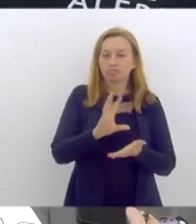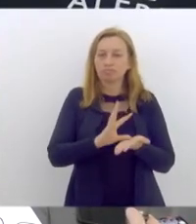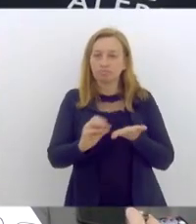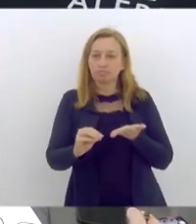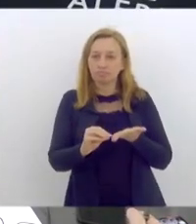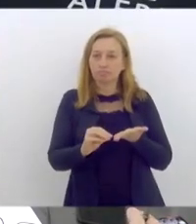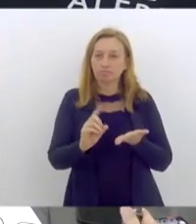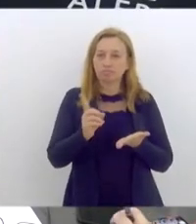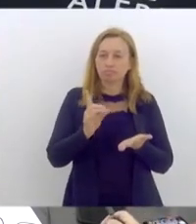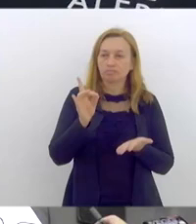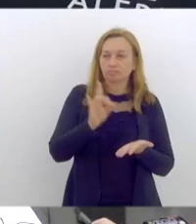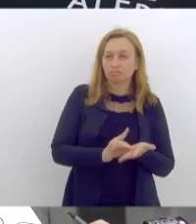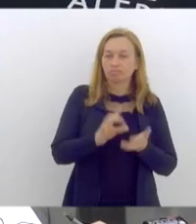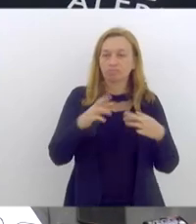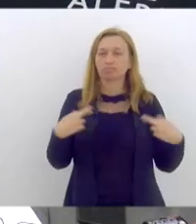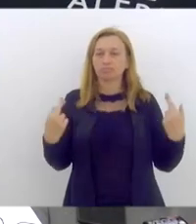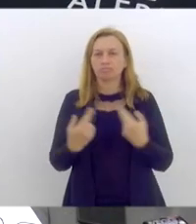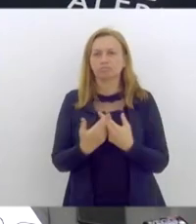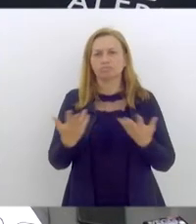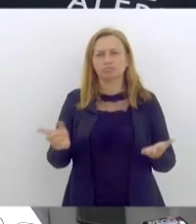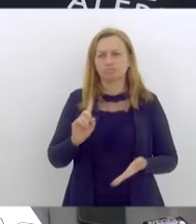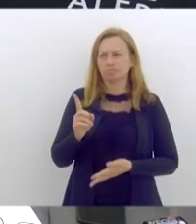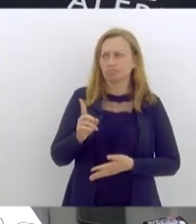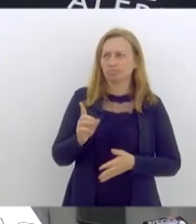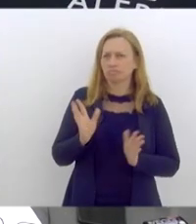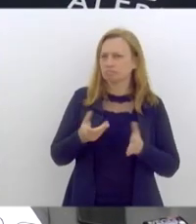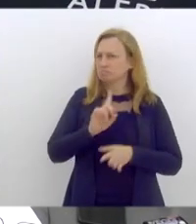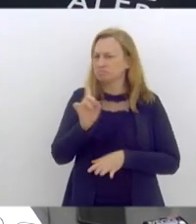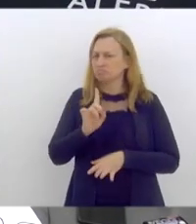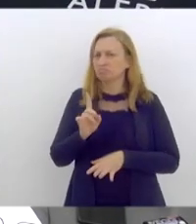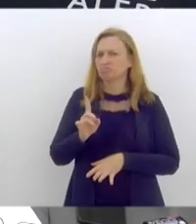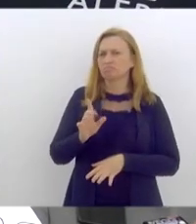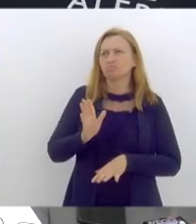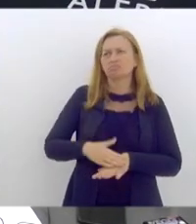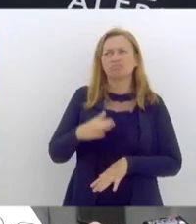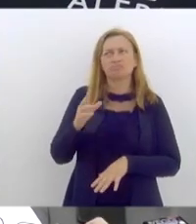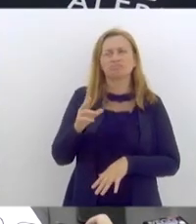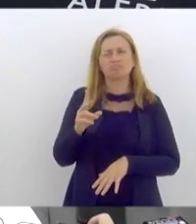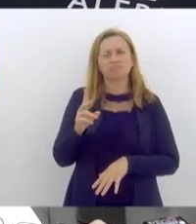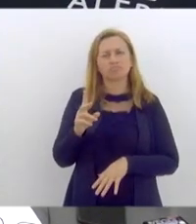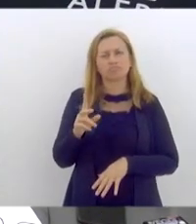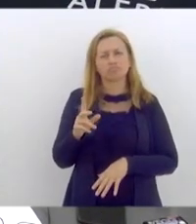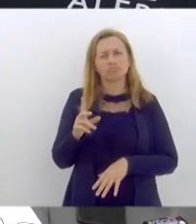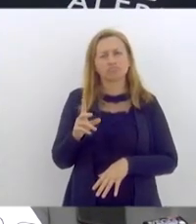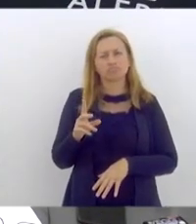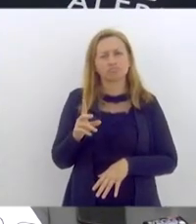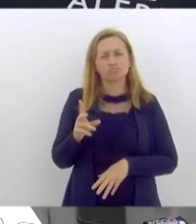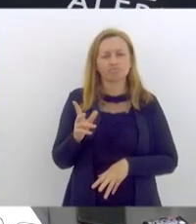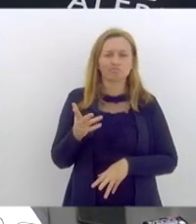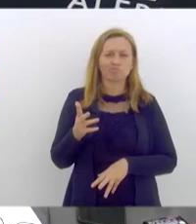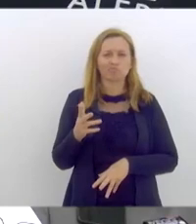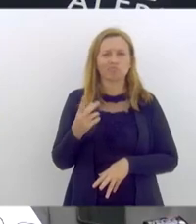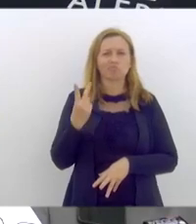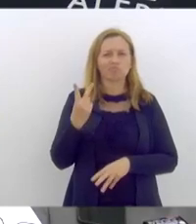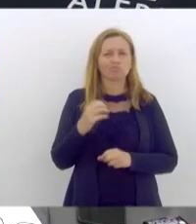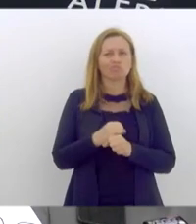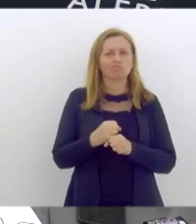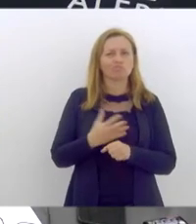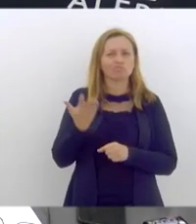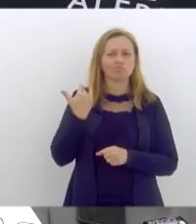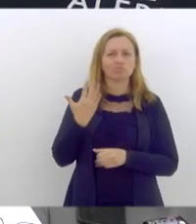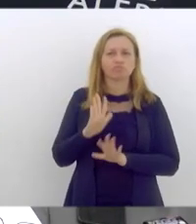retratava a realidade da reunião isso não foi agora não só tem mais de mais de uns dois anos